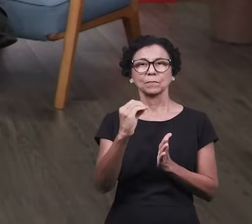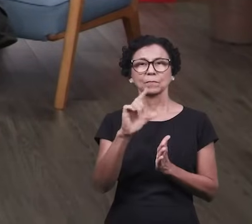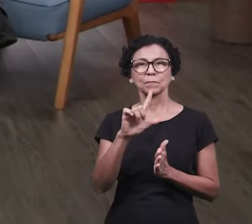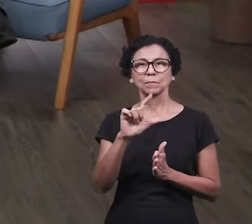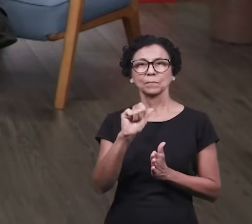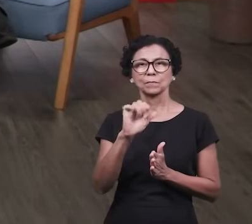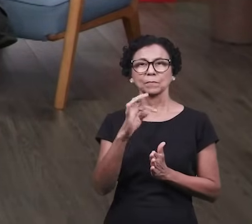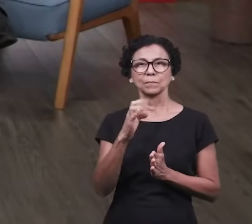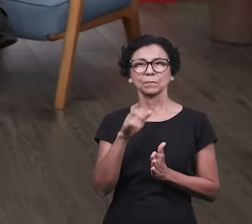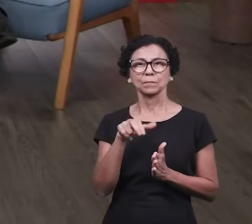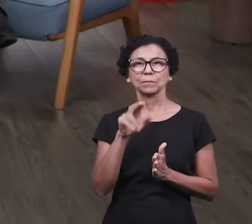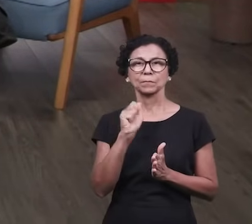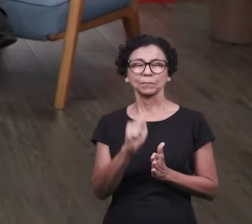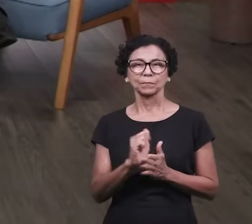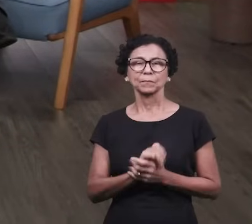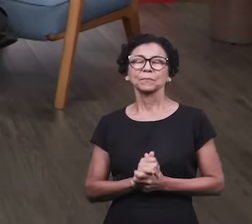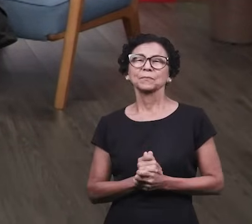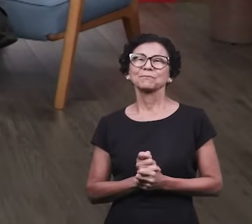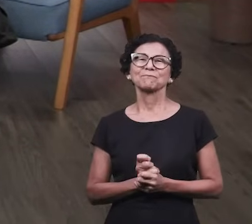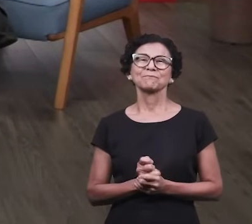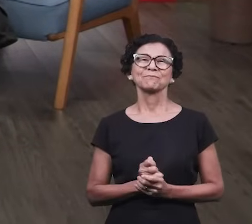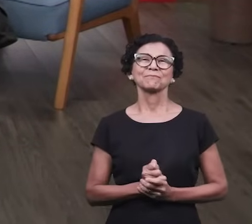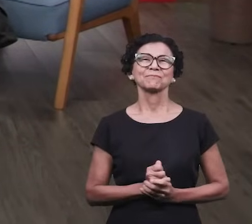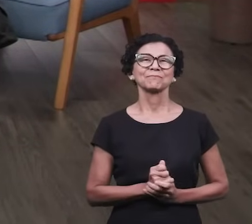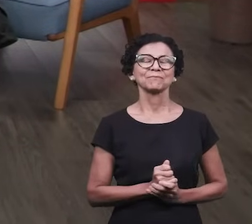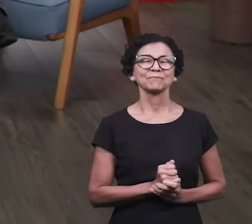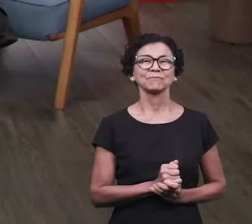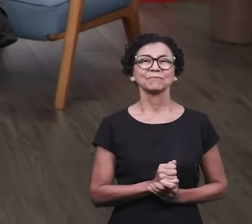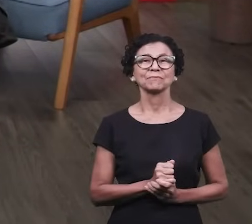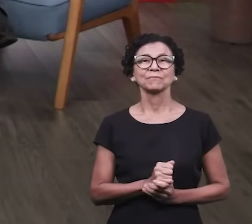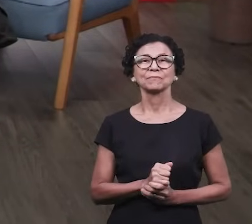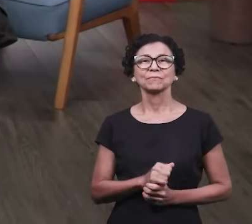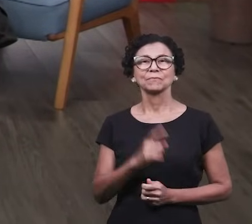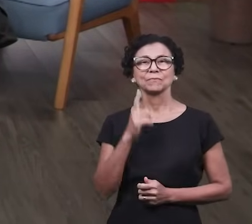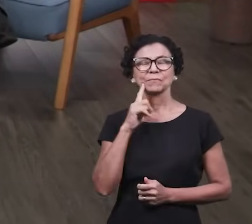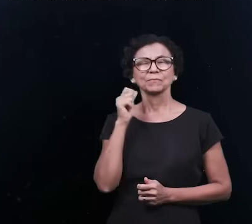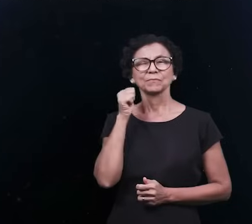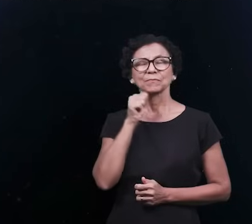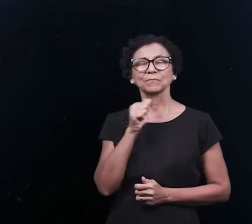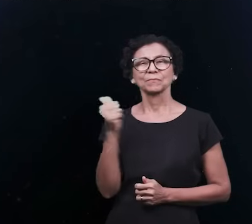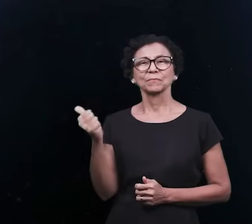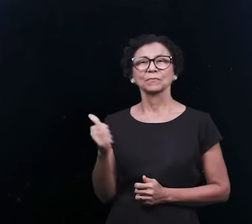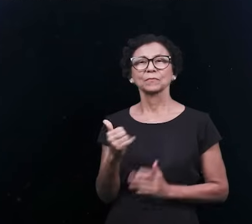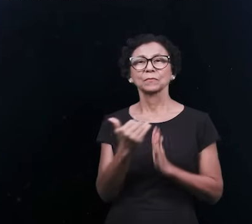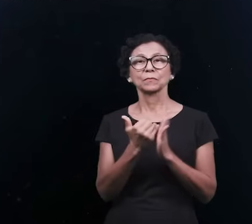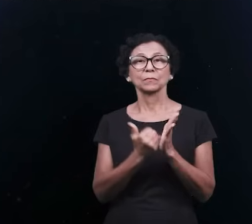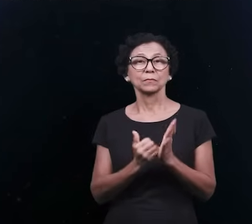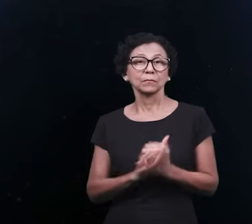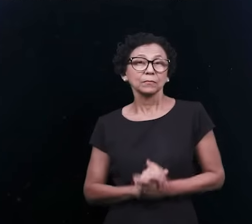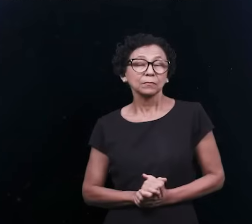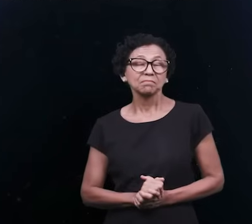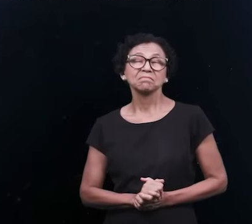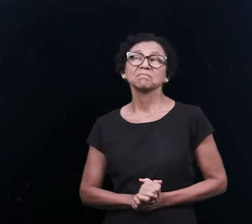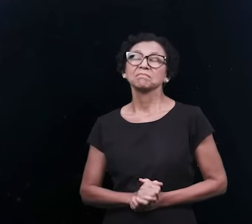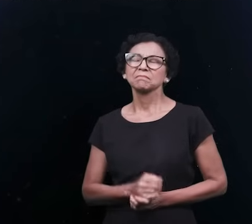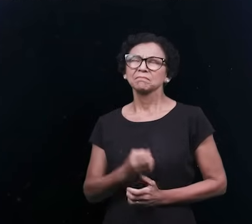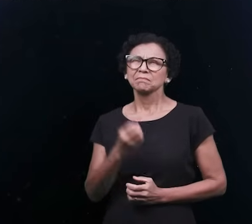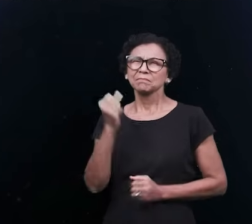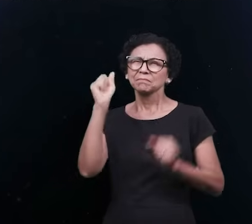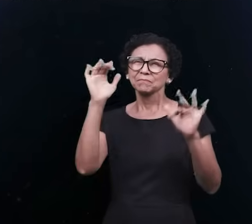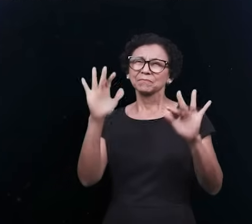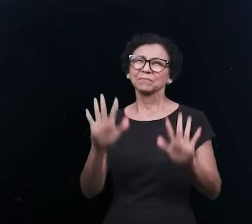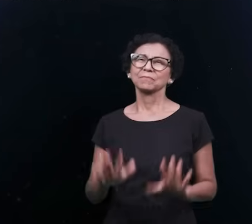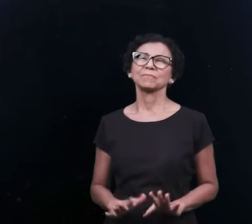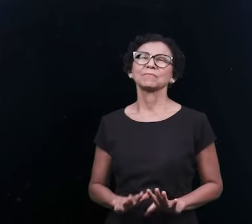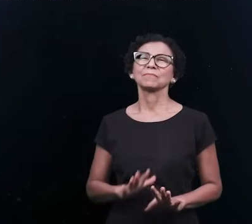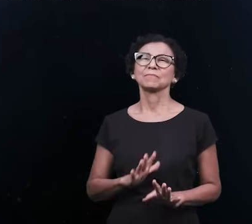Espírito Santo, da cidade de Colatina, e quem enviou foi Bárbara Alves. E Bárbara diz o seguinte: O programa tem sido um instrumento nas mãos de